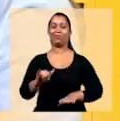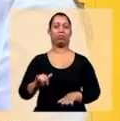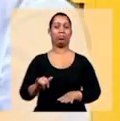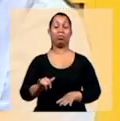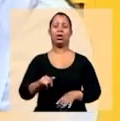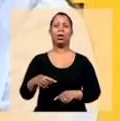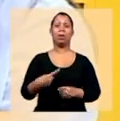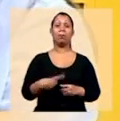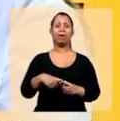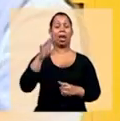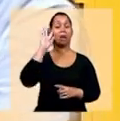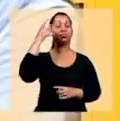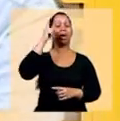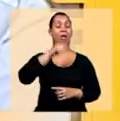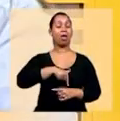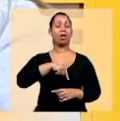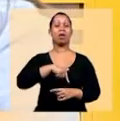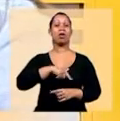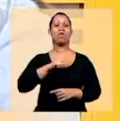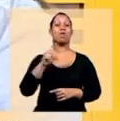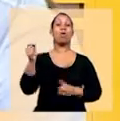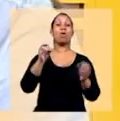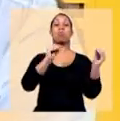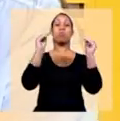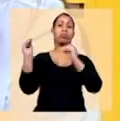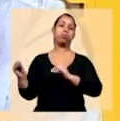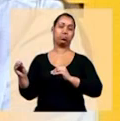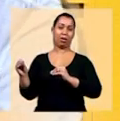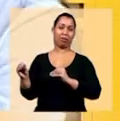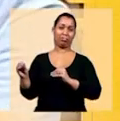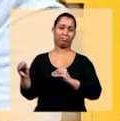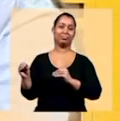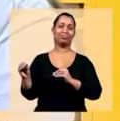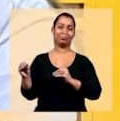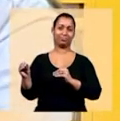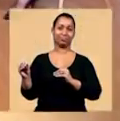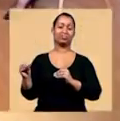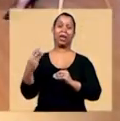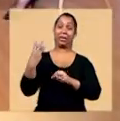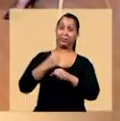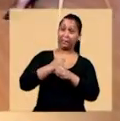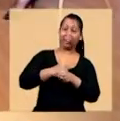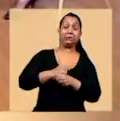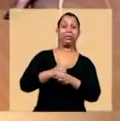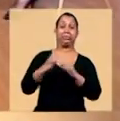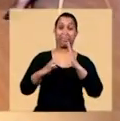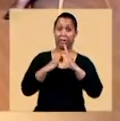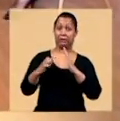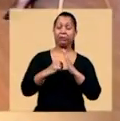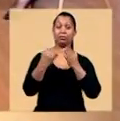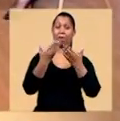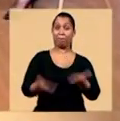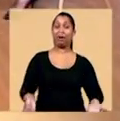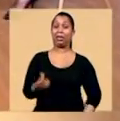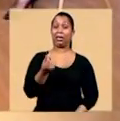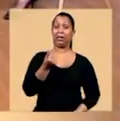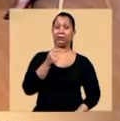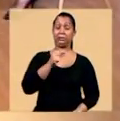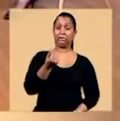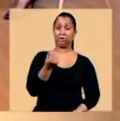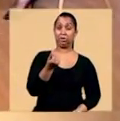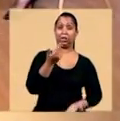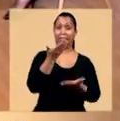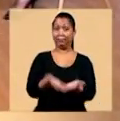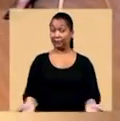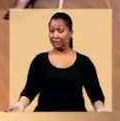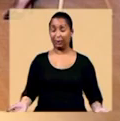a sua solução, às vezes, é essa. Pede demissão e vai para outro lugar. Mas eu não posso pedir demissão. Eu tenho sustento, né? Eu tenho 10 anos naquela empresa, eu vou perder o acerto